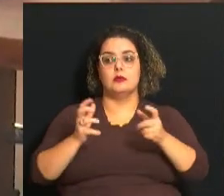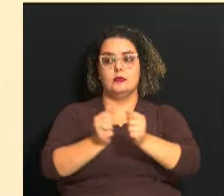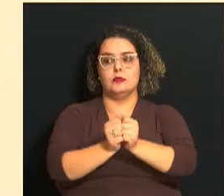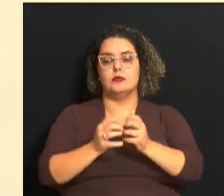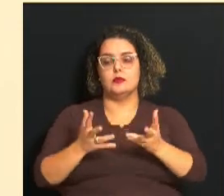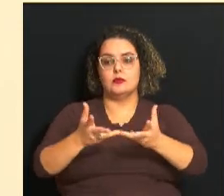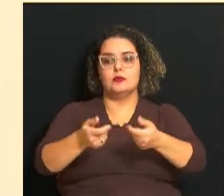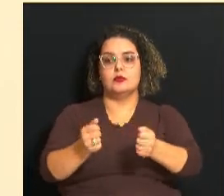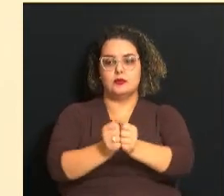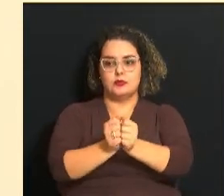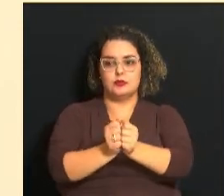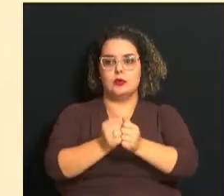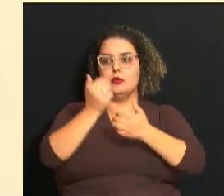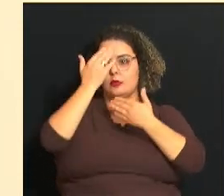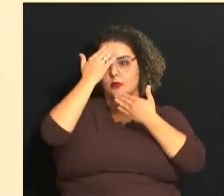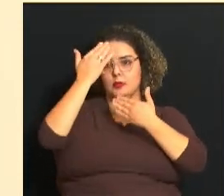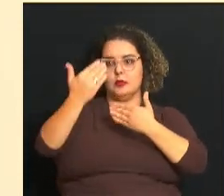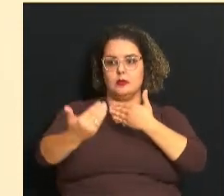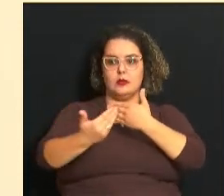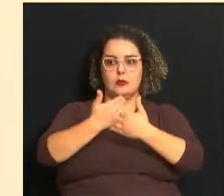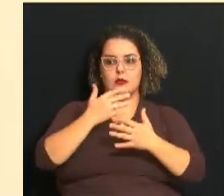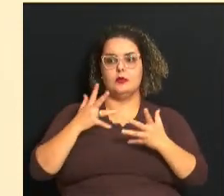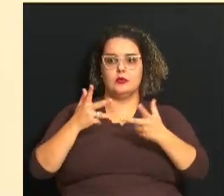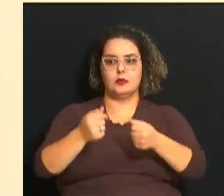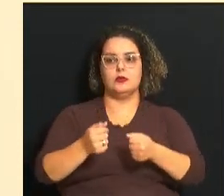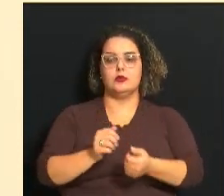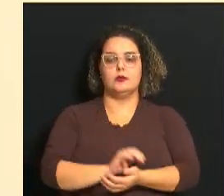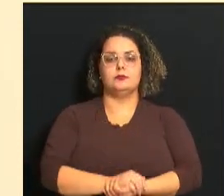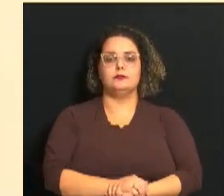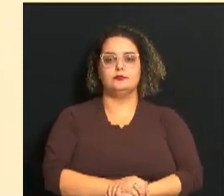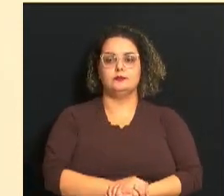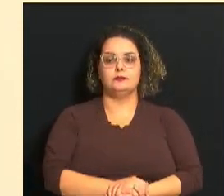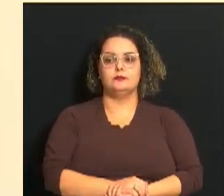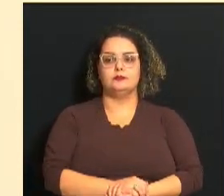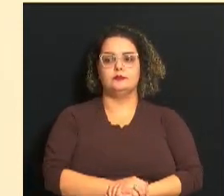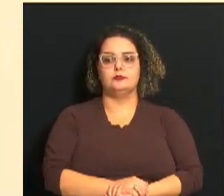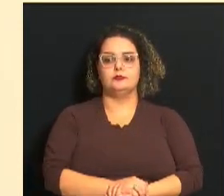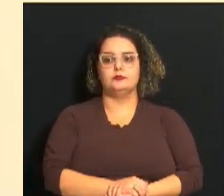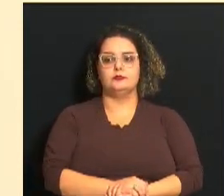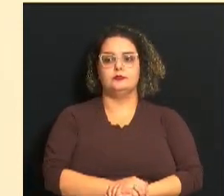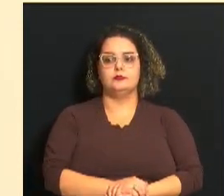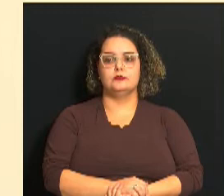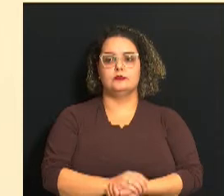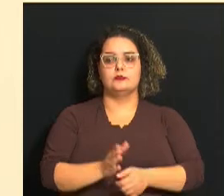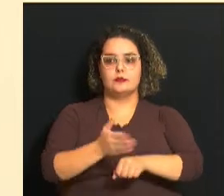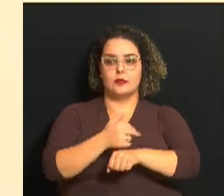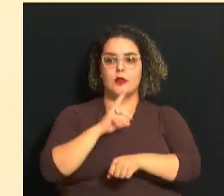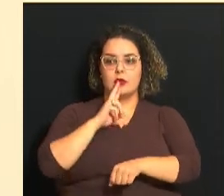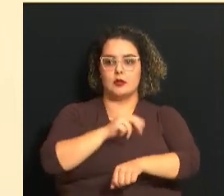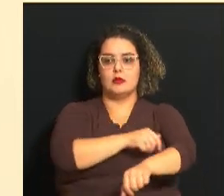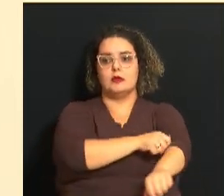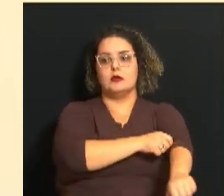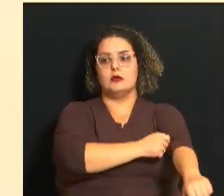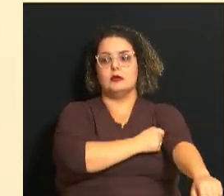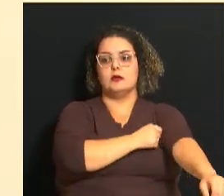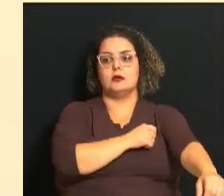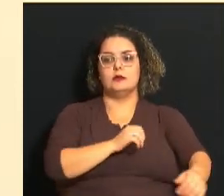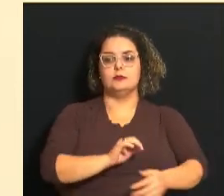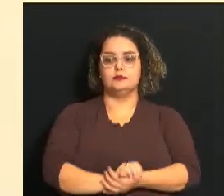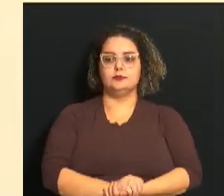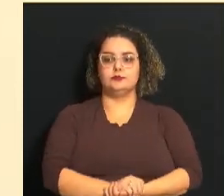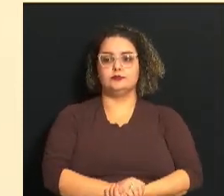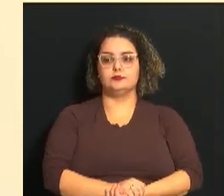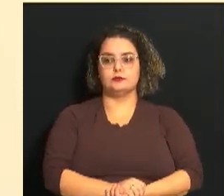então muito obrigado a participação de todos e todas aí é só antes de responder que as contribuições é